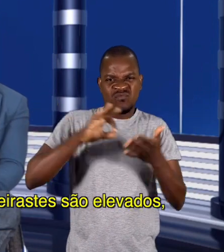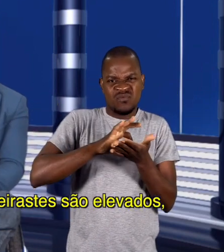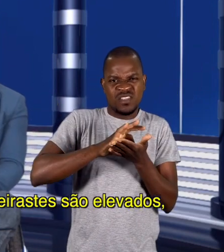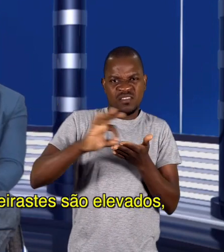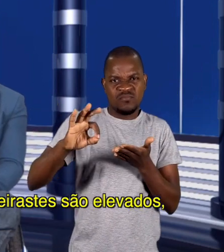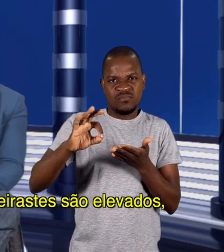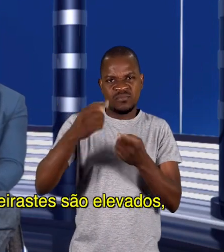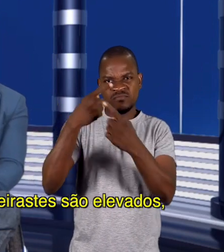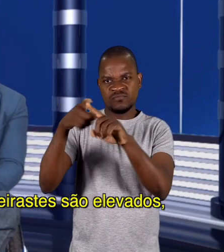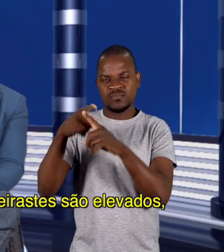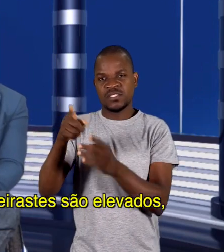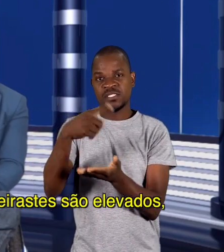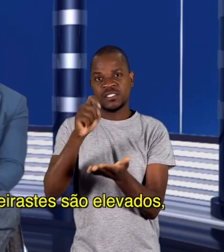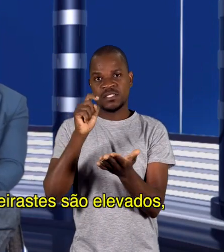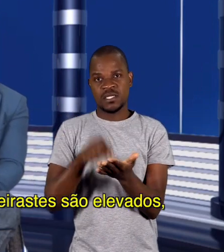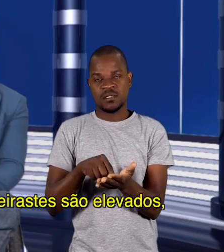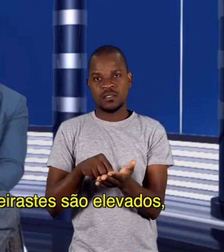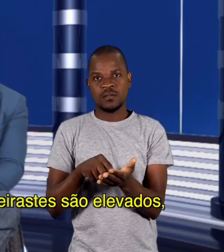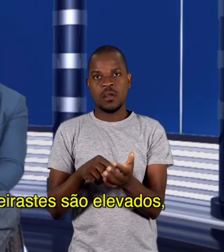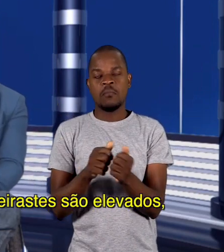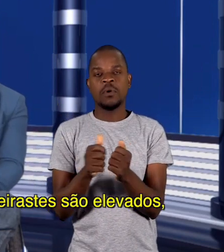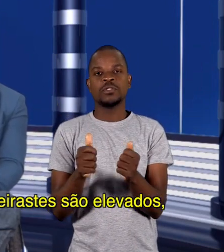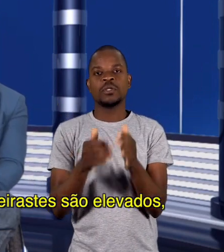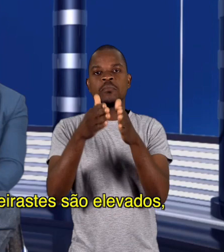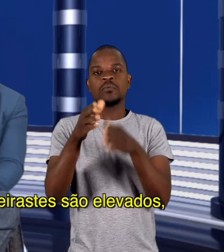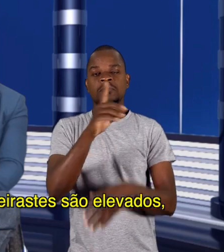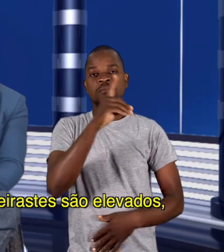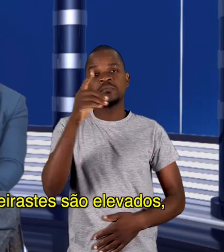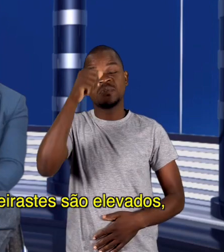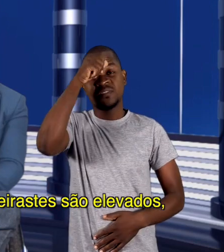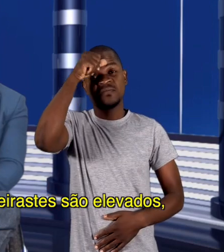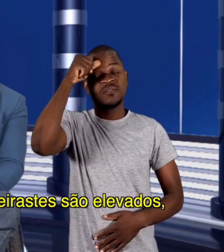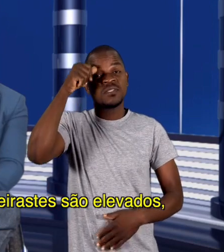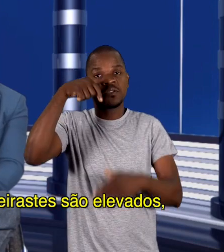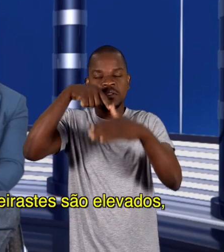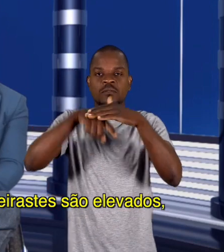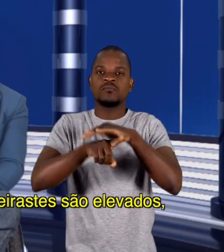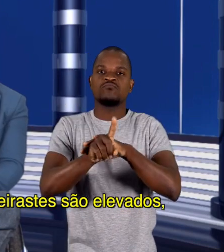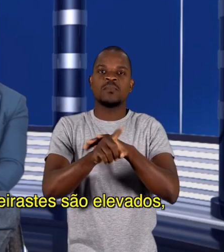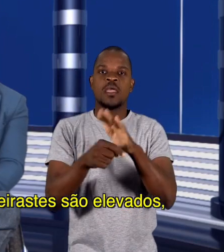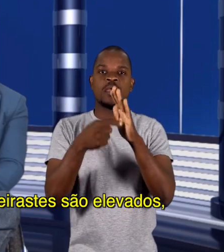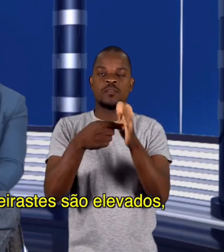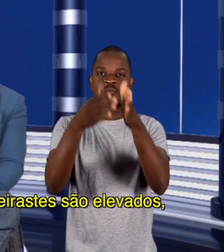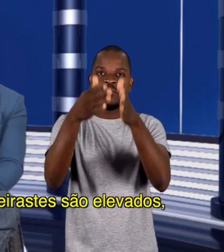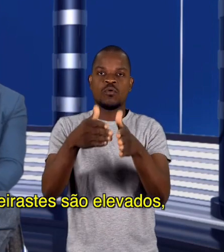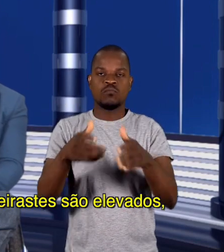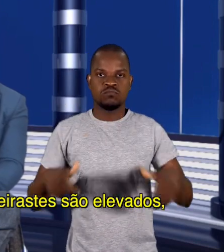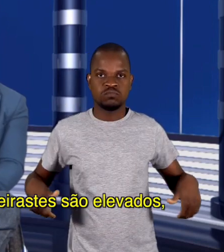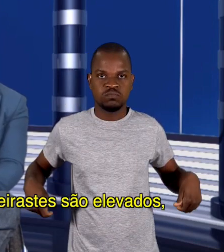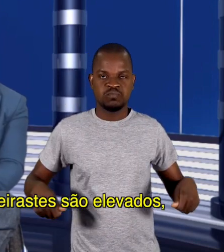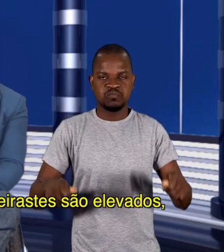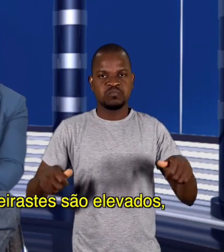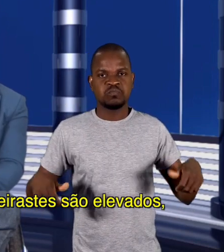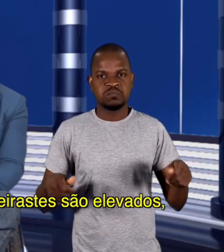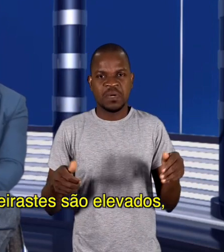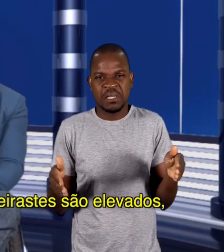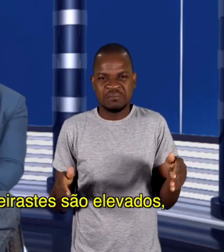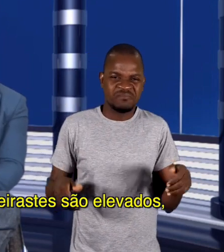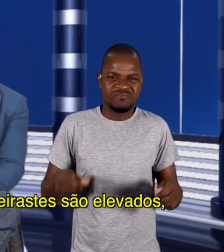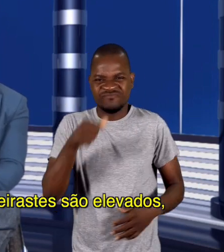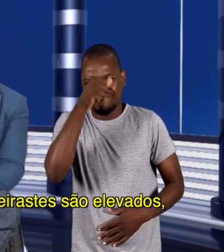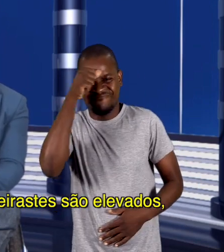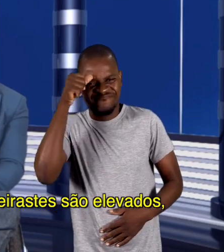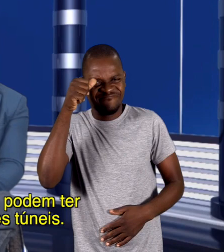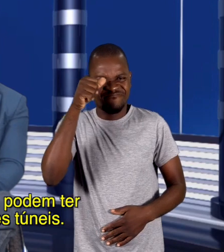de maneira que não é inclusiva aquele meio por exemplo um cadeirante é muito apertado e está muito elevado